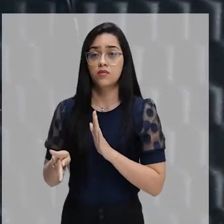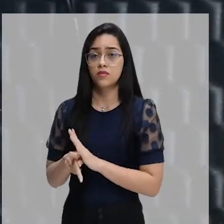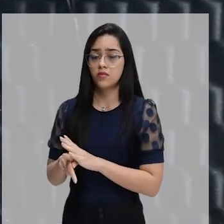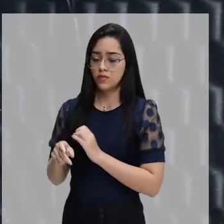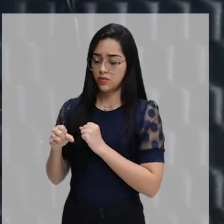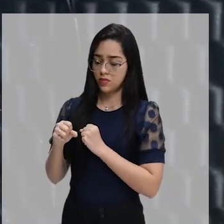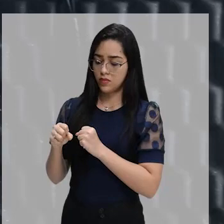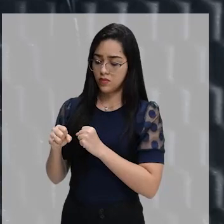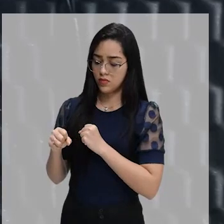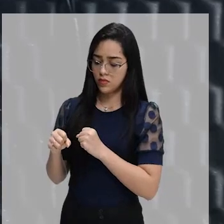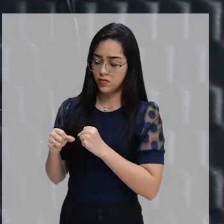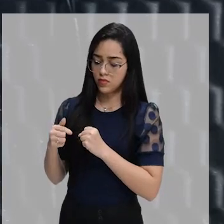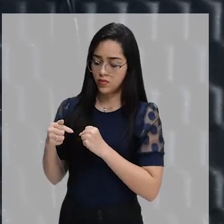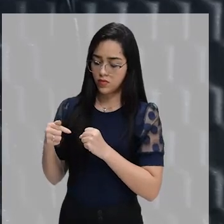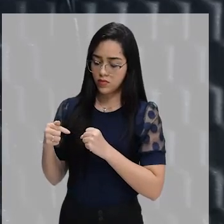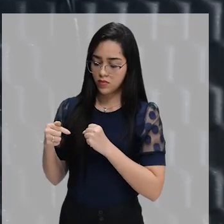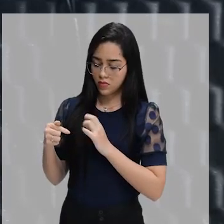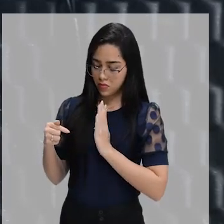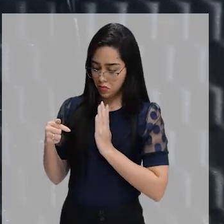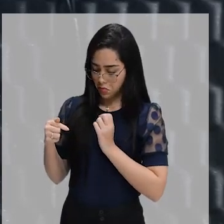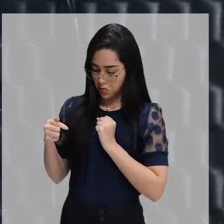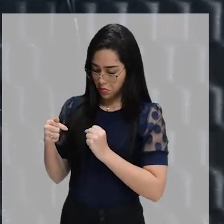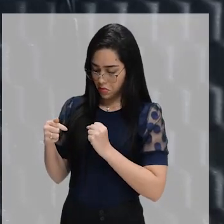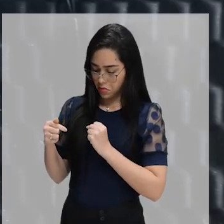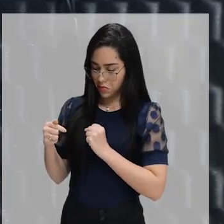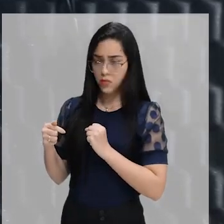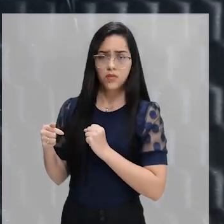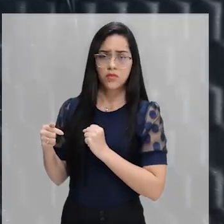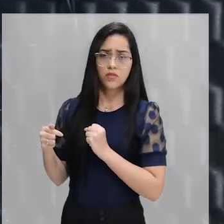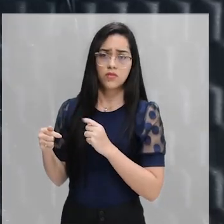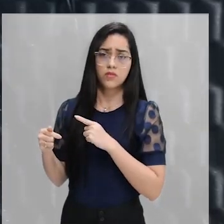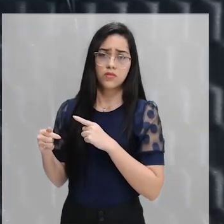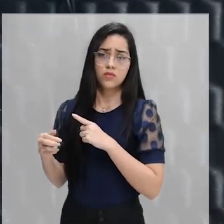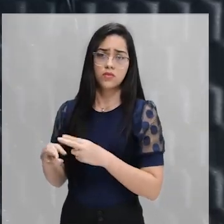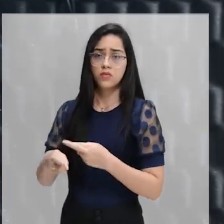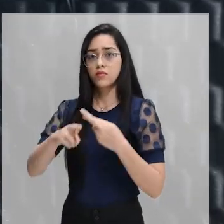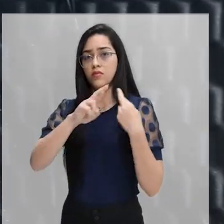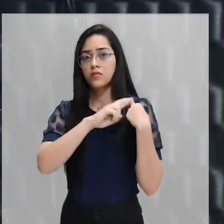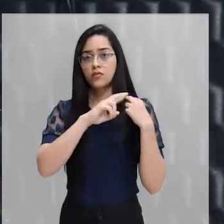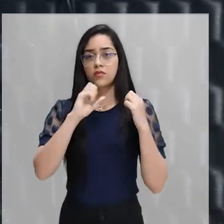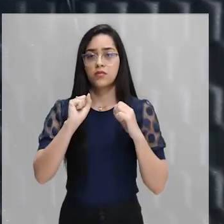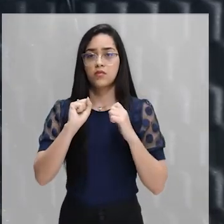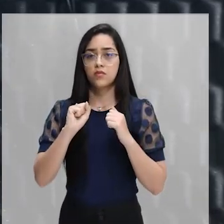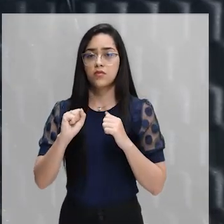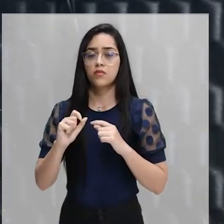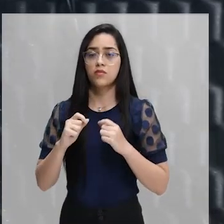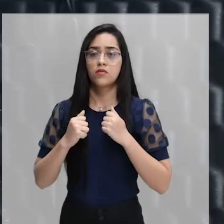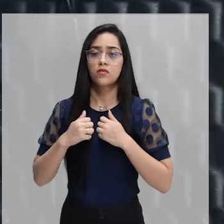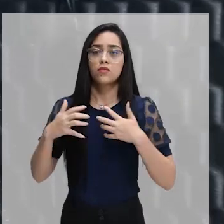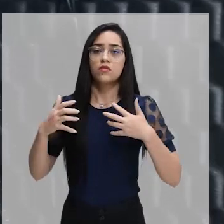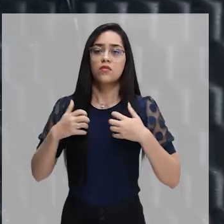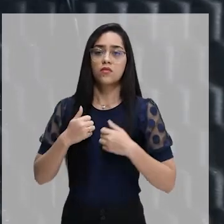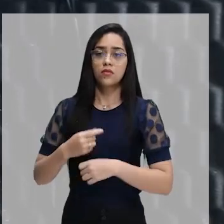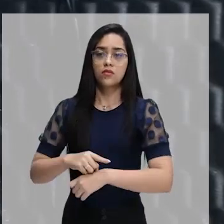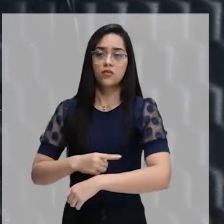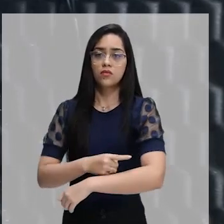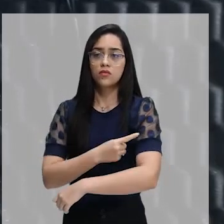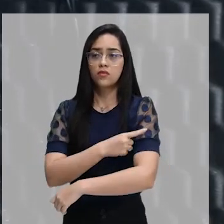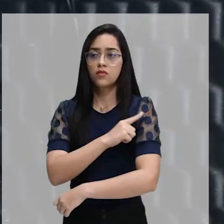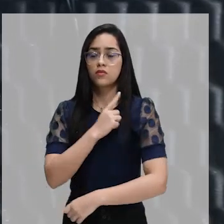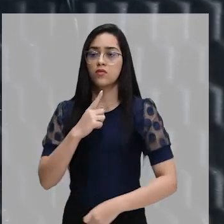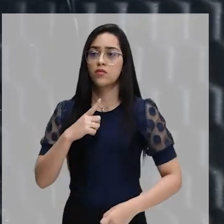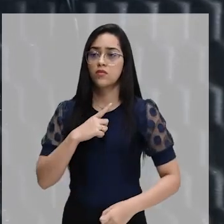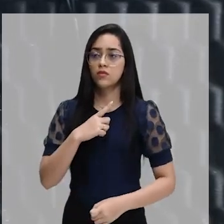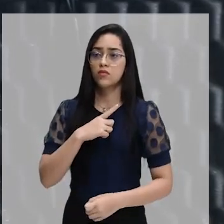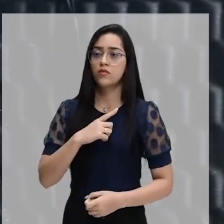que pulse, que é responsável para oxigenar, levar o oxigênio lá para o sangue, né? O coração faz